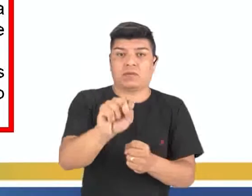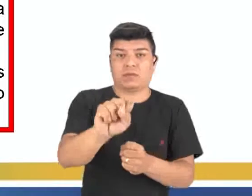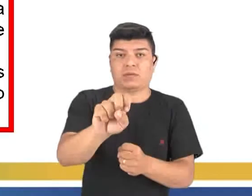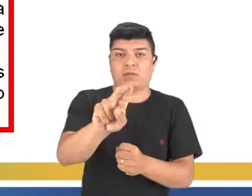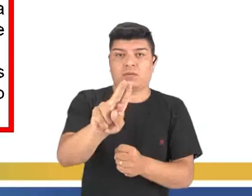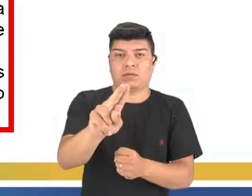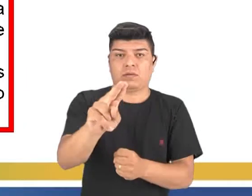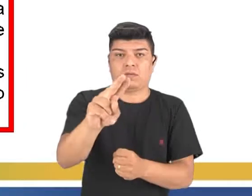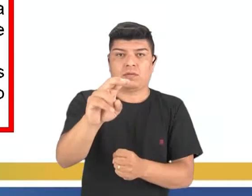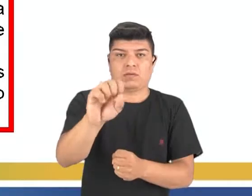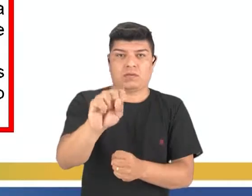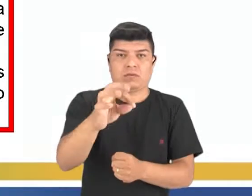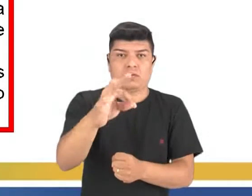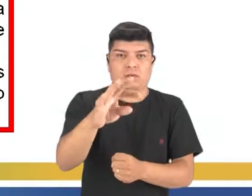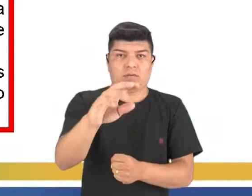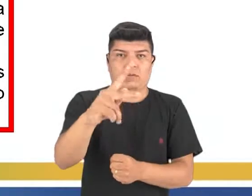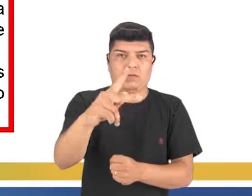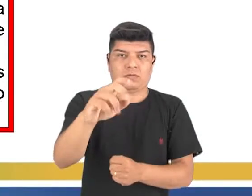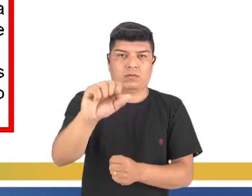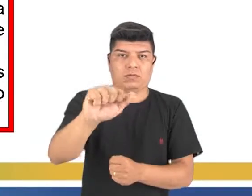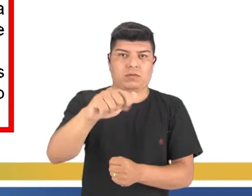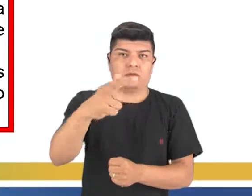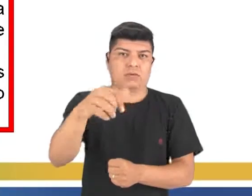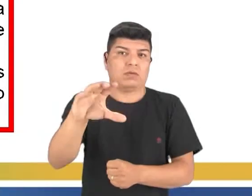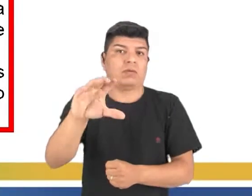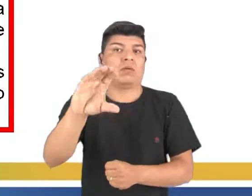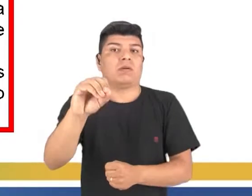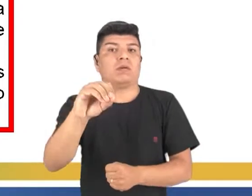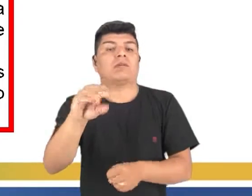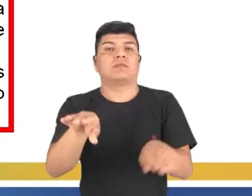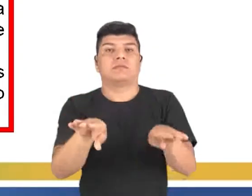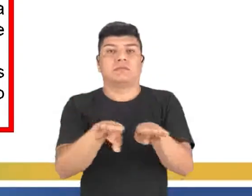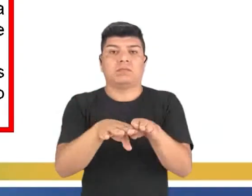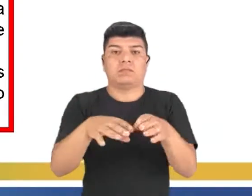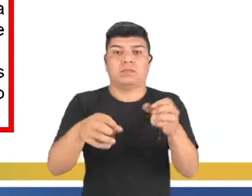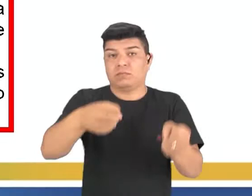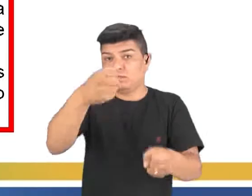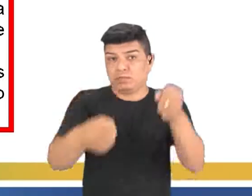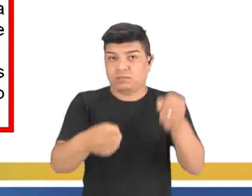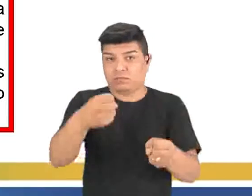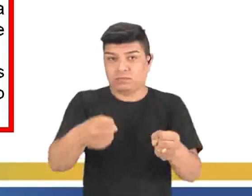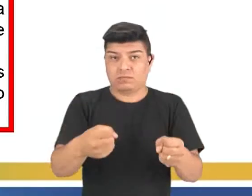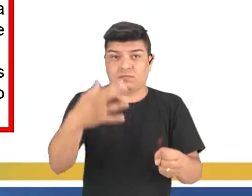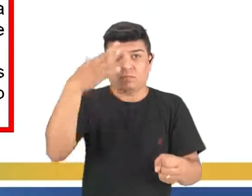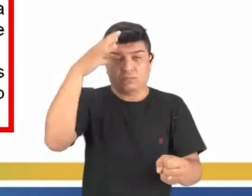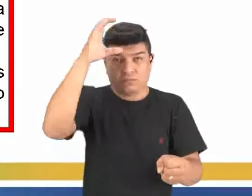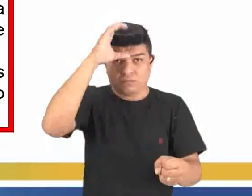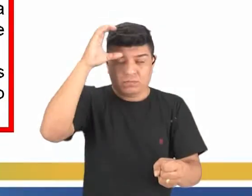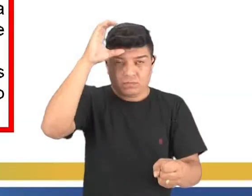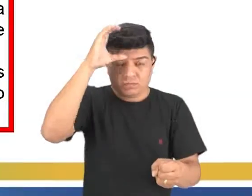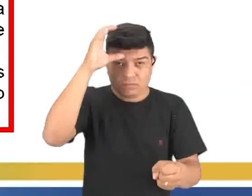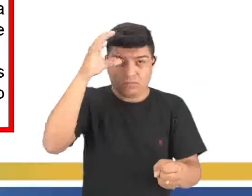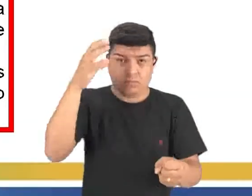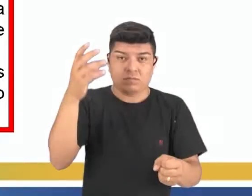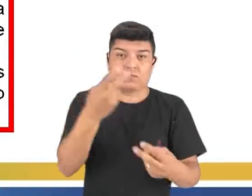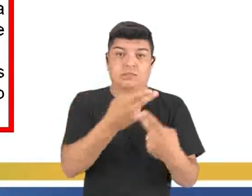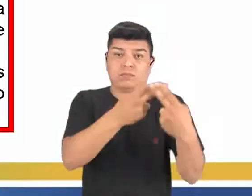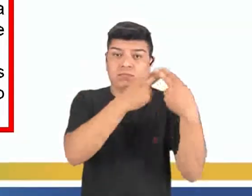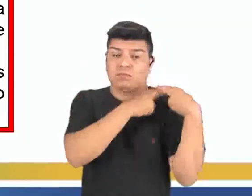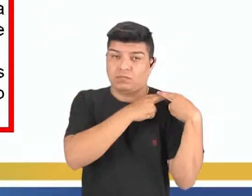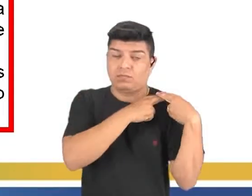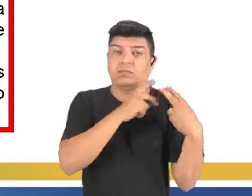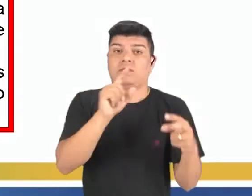né, que são causas frequentes aí de acidentes. Então, ciente dessa responsabilidade, com base na experiência adquirida